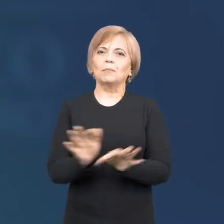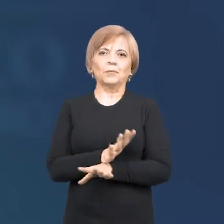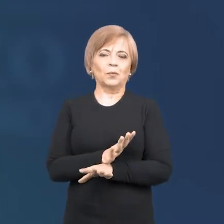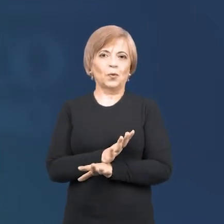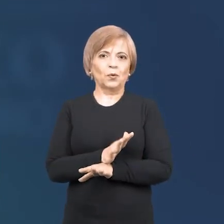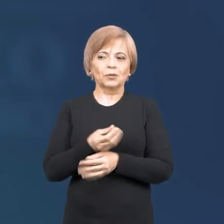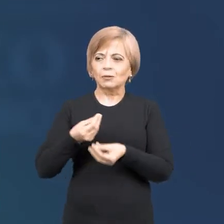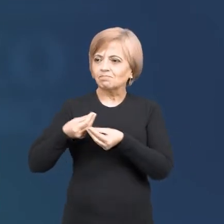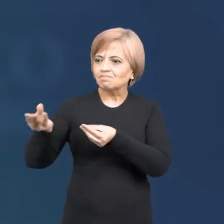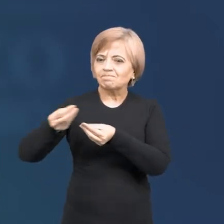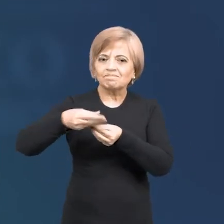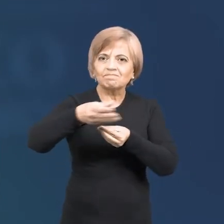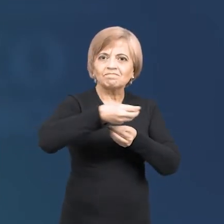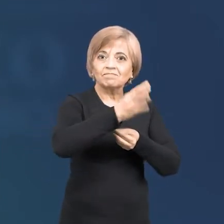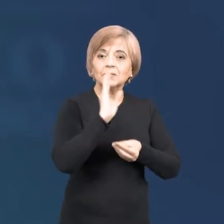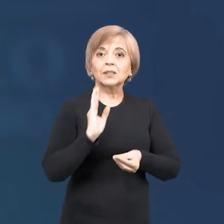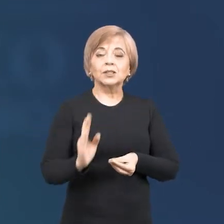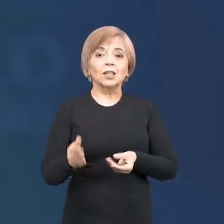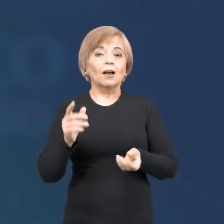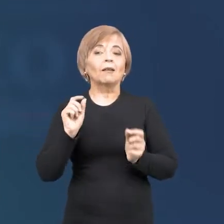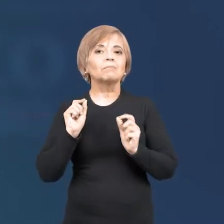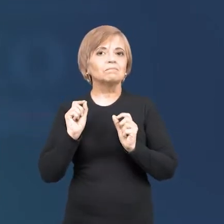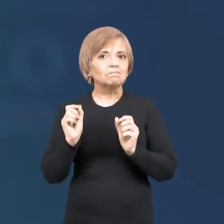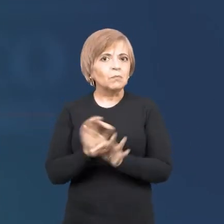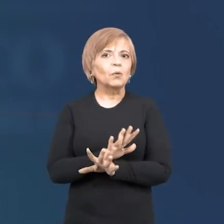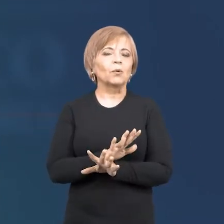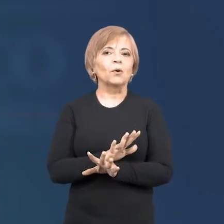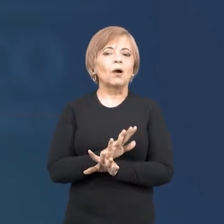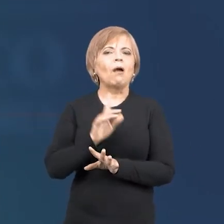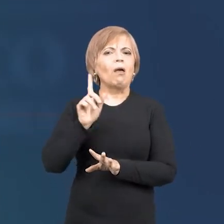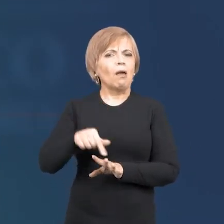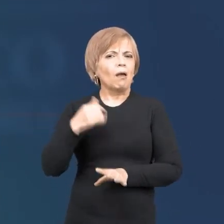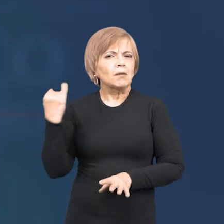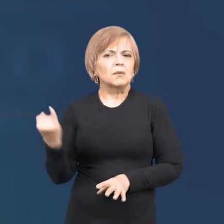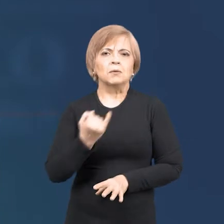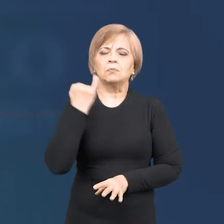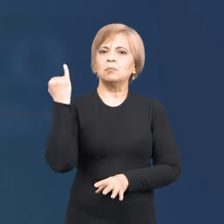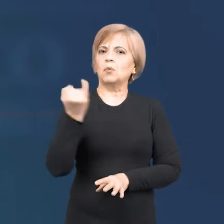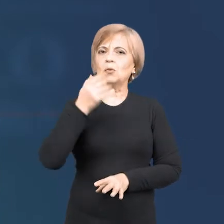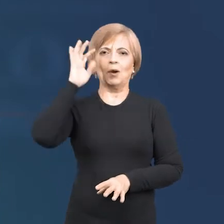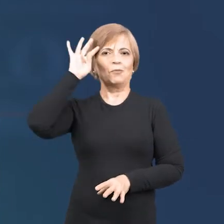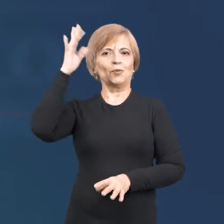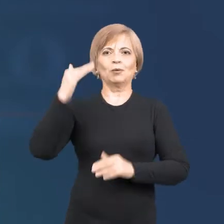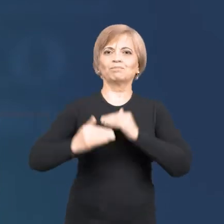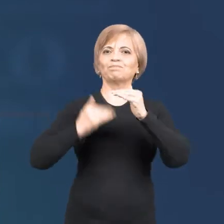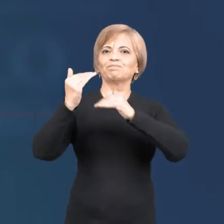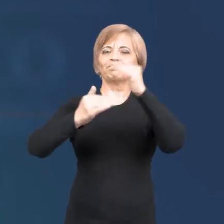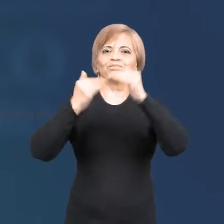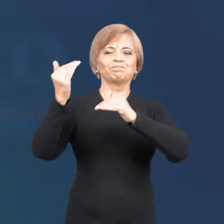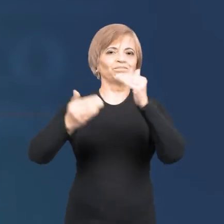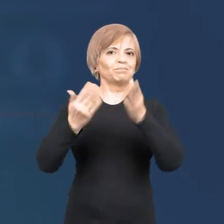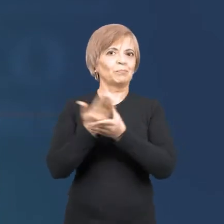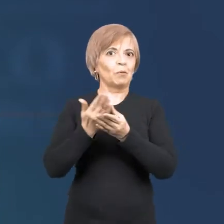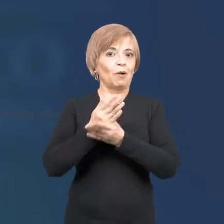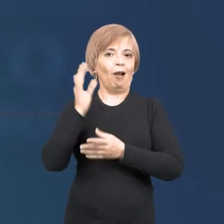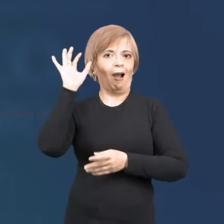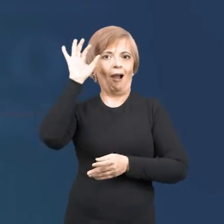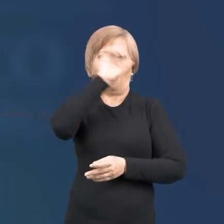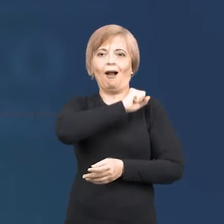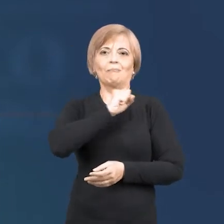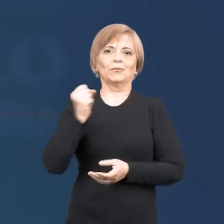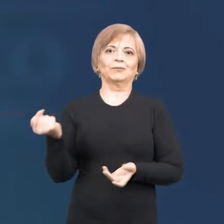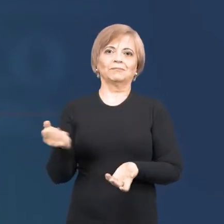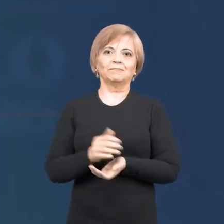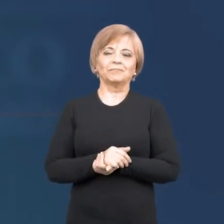disponibilizadas, elas são assim, fatores decisivos para o desenvolvimento de um maior número de atividades